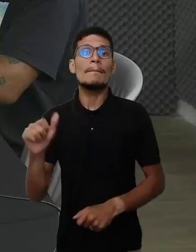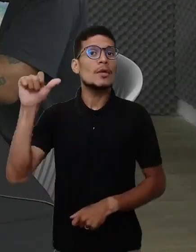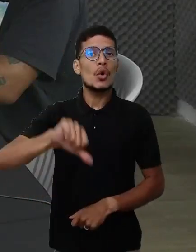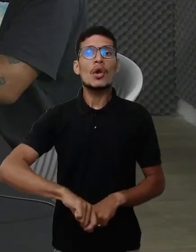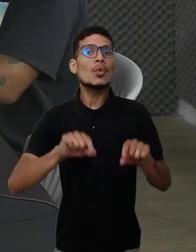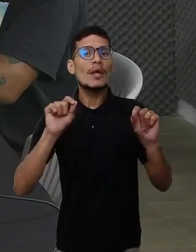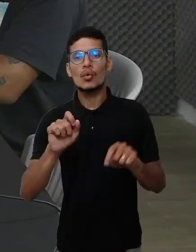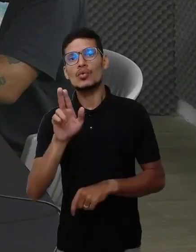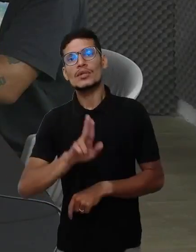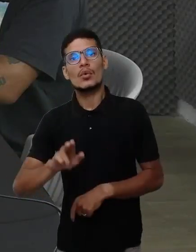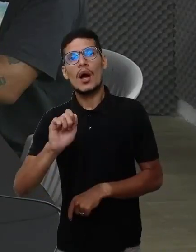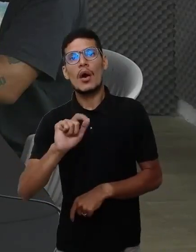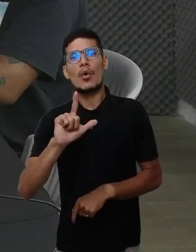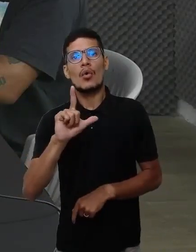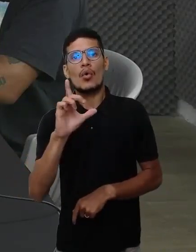algoritmos, que são